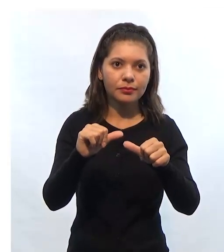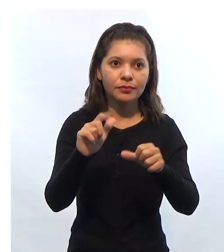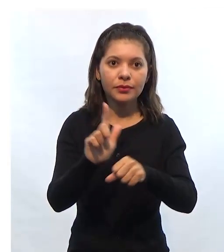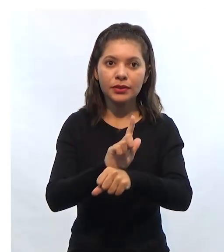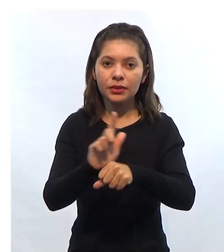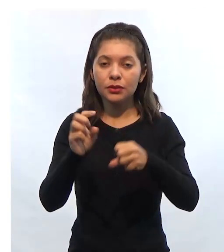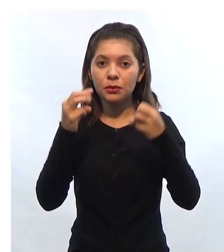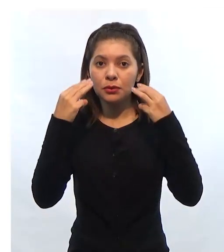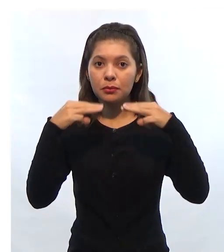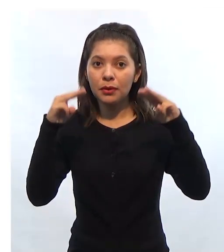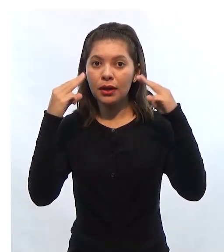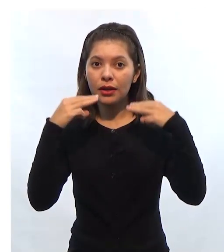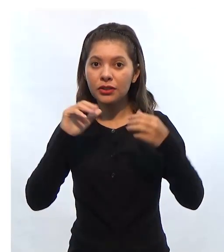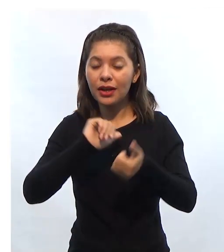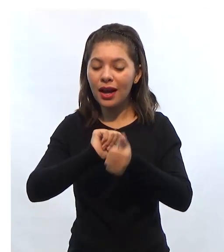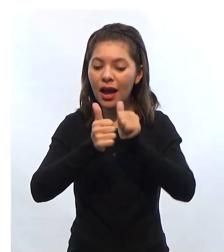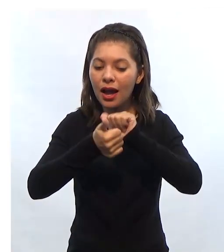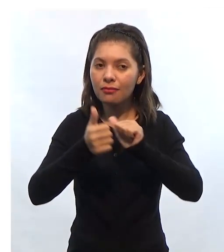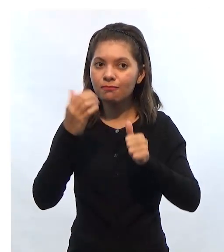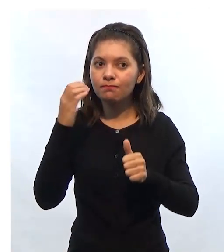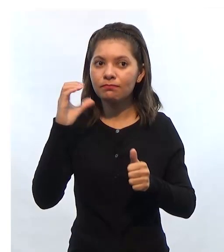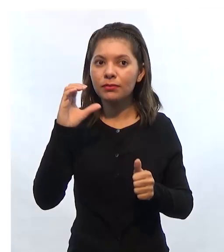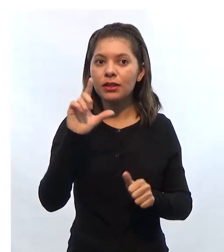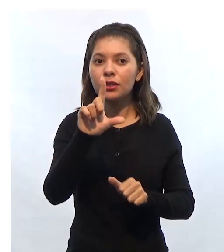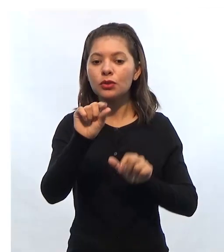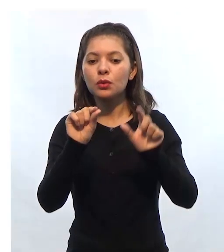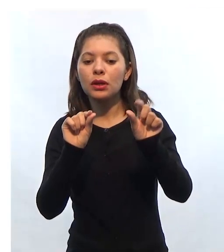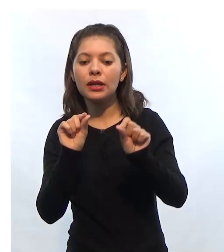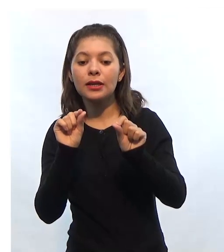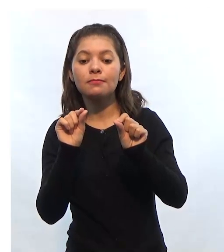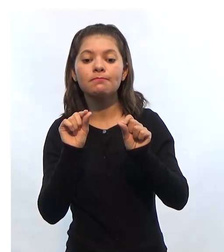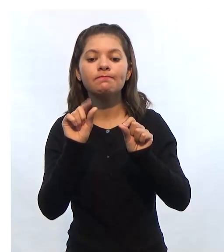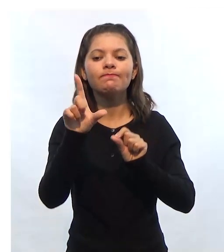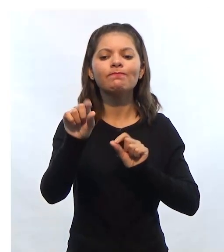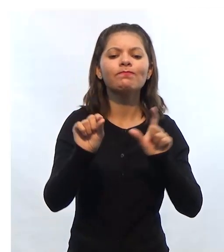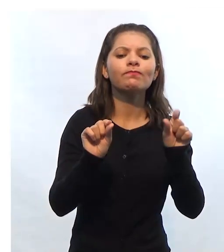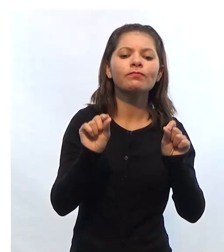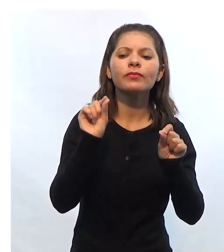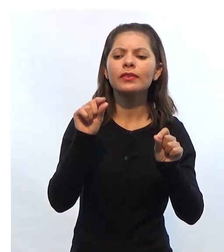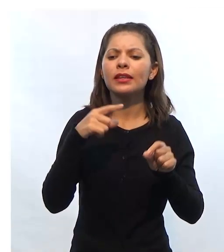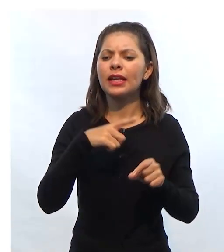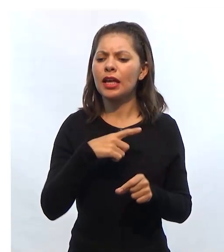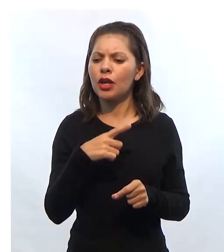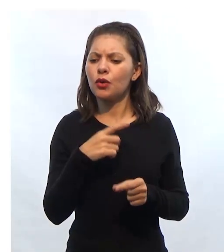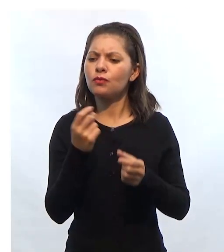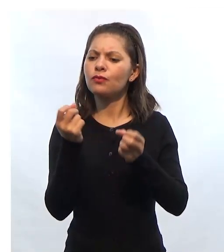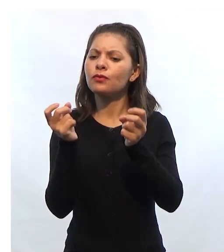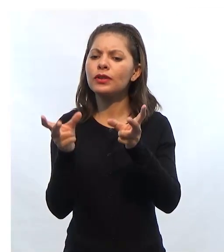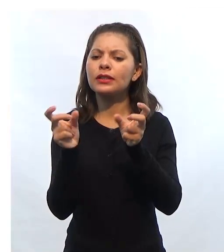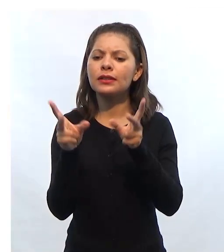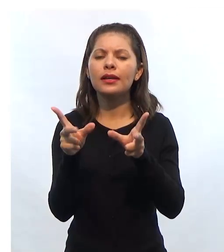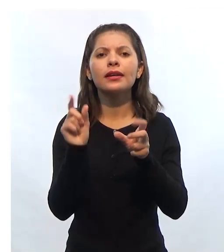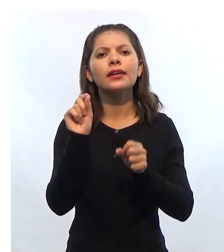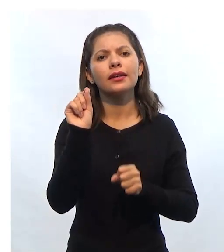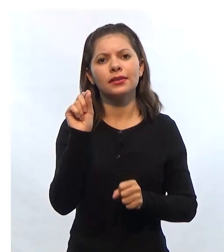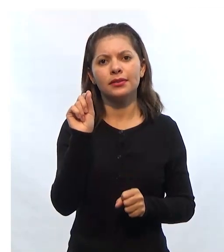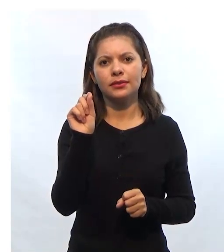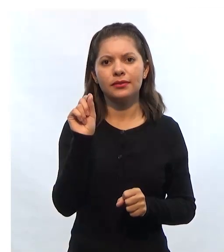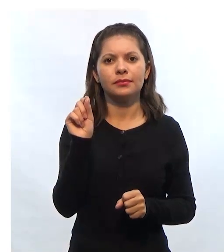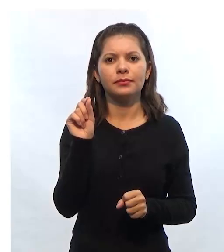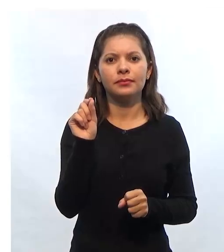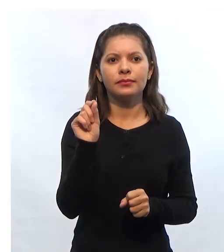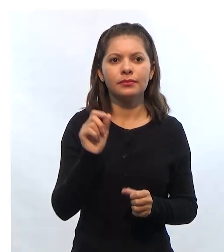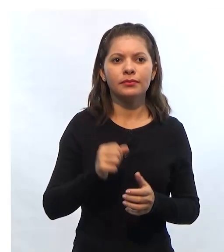de marketing, a arte e a ciência de escolher os mercados-alvo. Então, nós vamos escolher para quem a gente vai vender. E